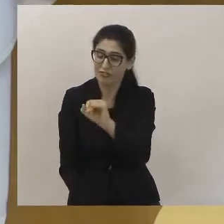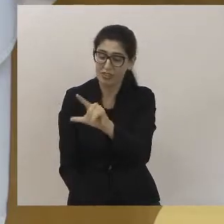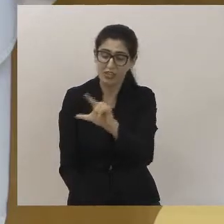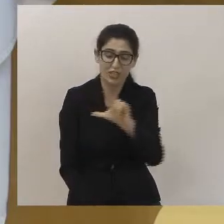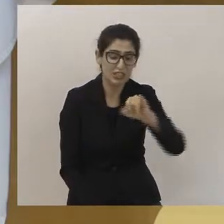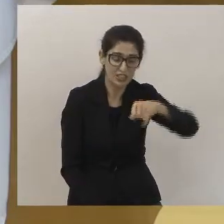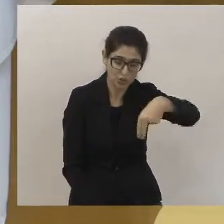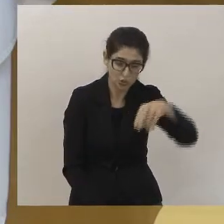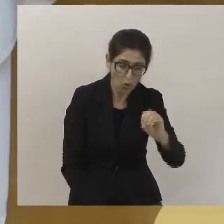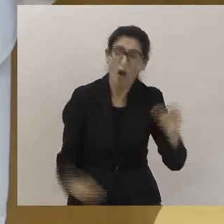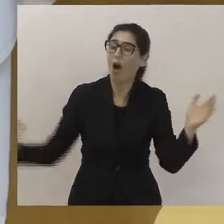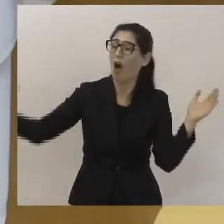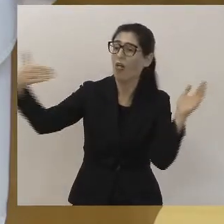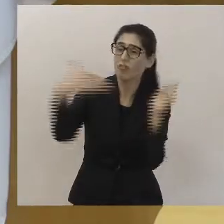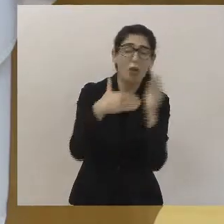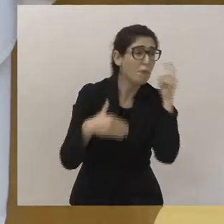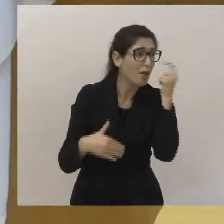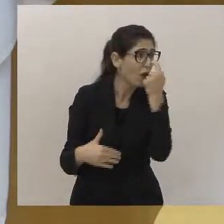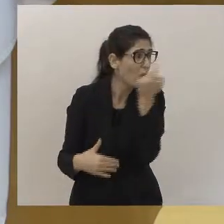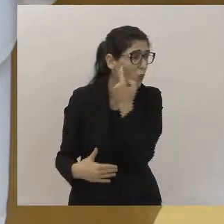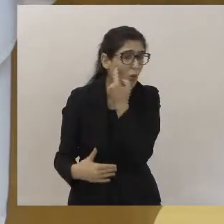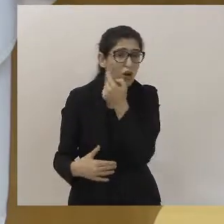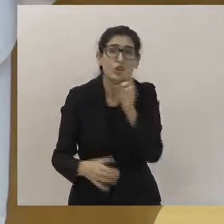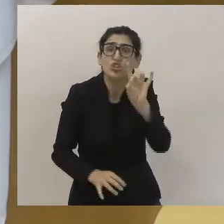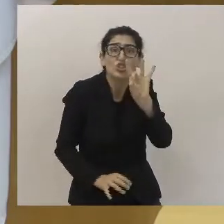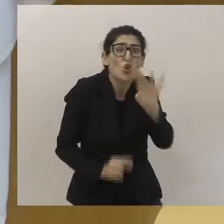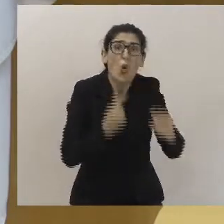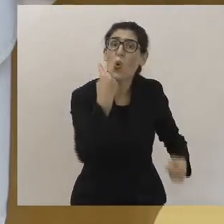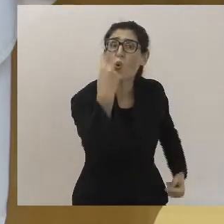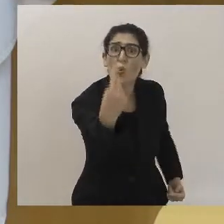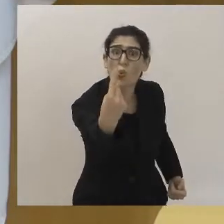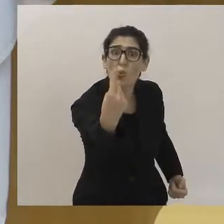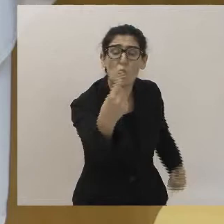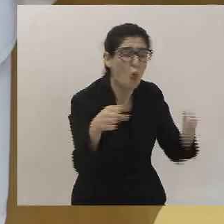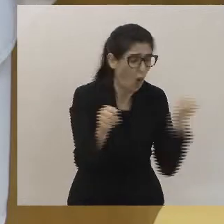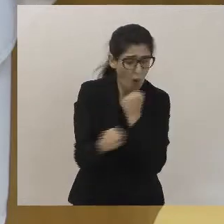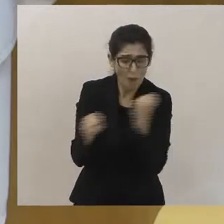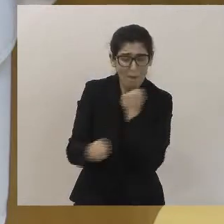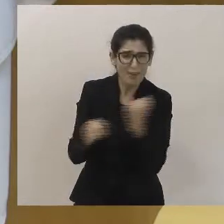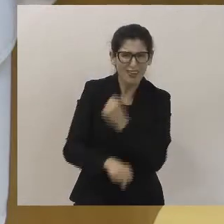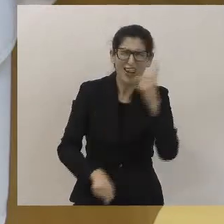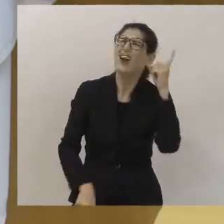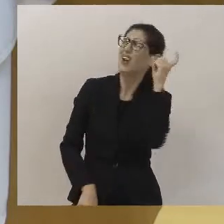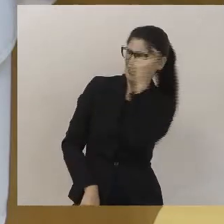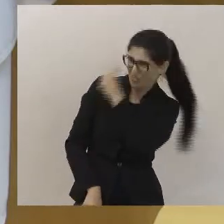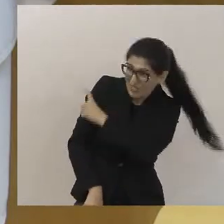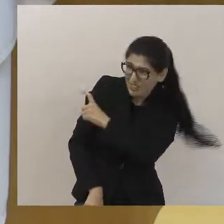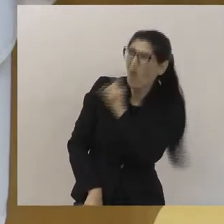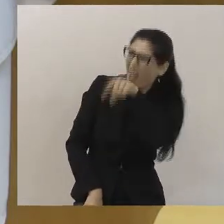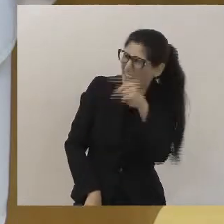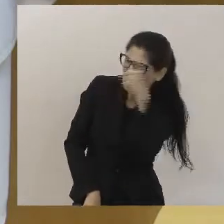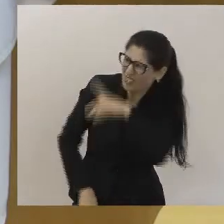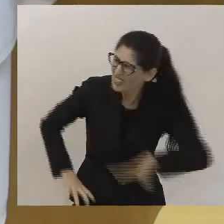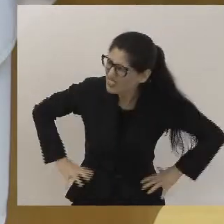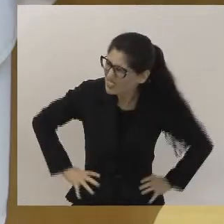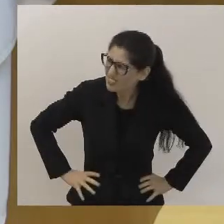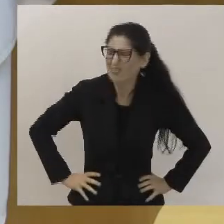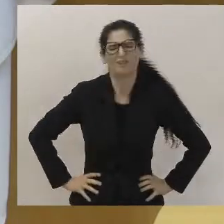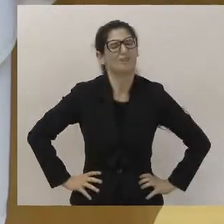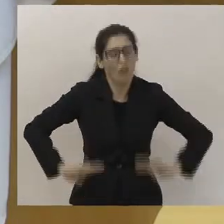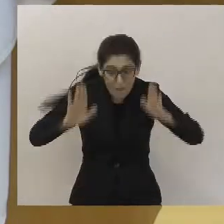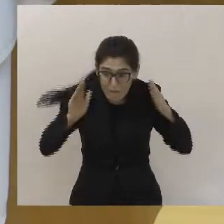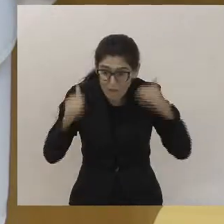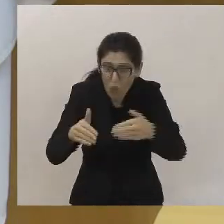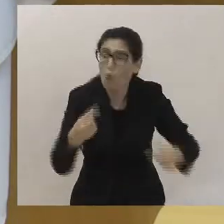pela no parque meia lua para facilitar a vida do pessoal é uma obra não será que é tão difícil fazer aquilo lá concentra energias aquilo